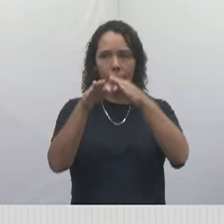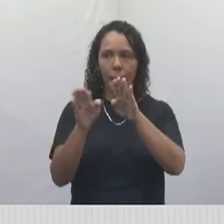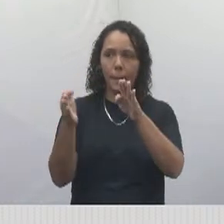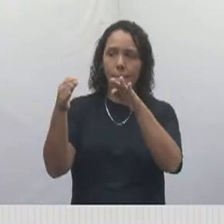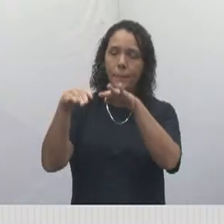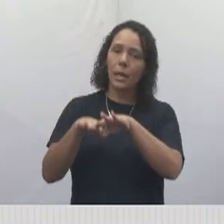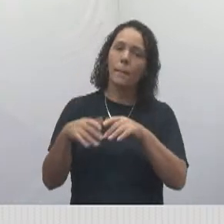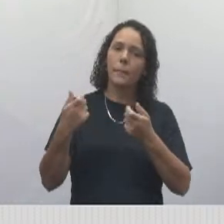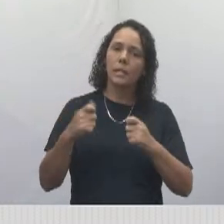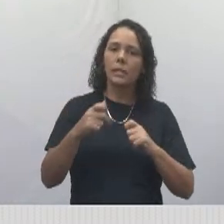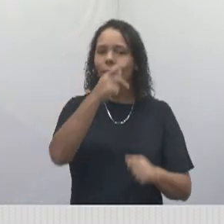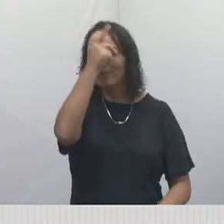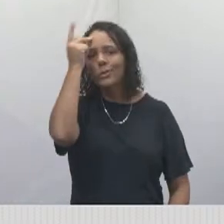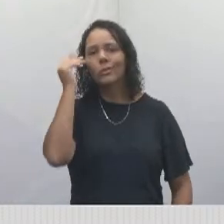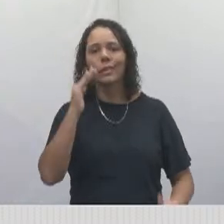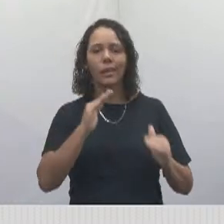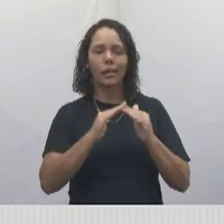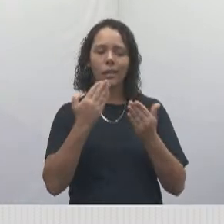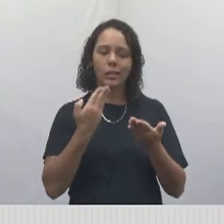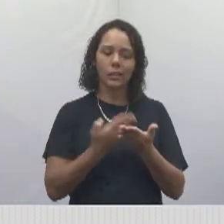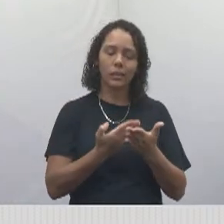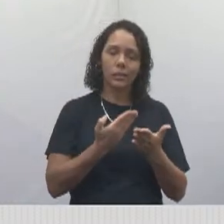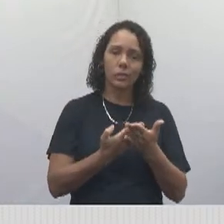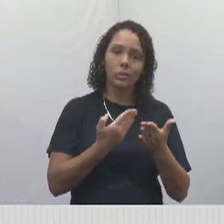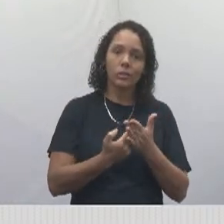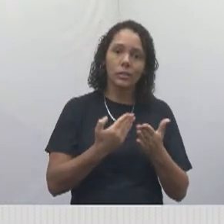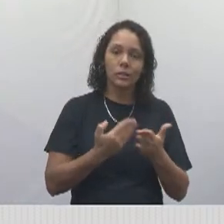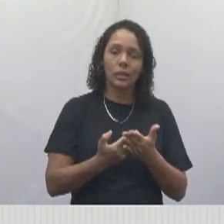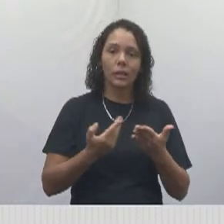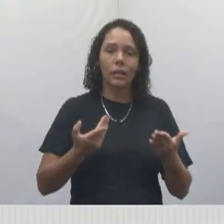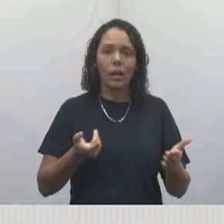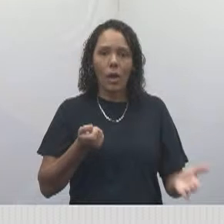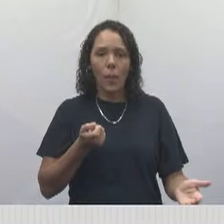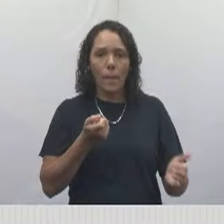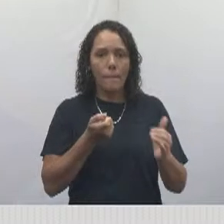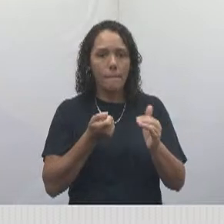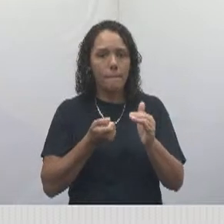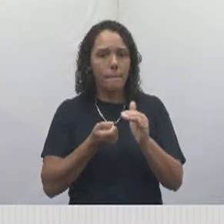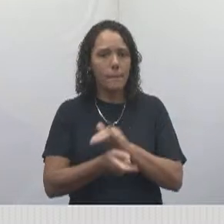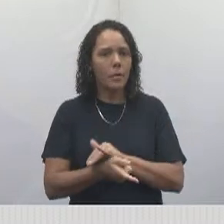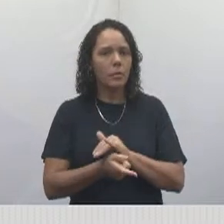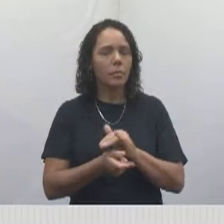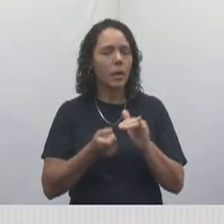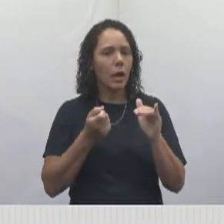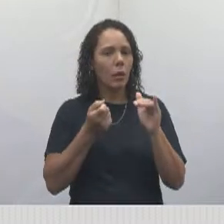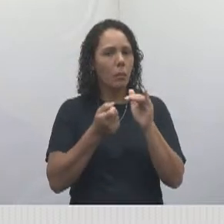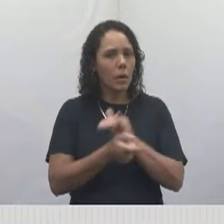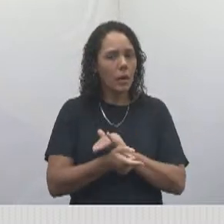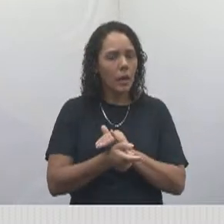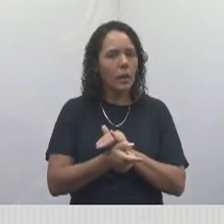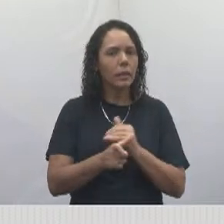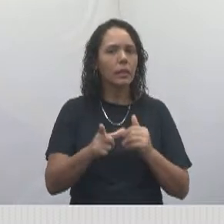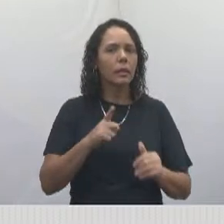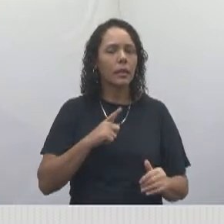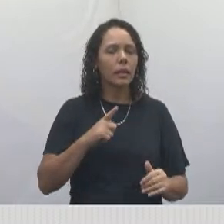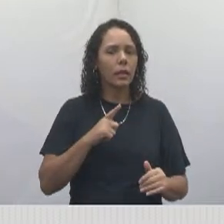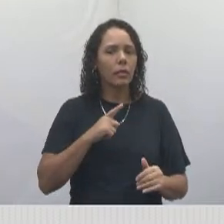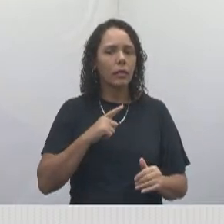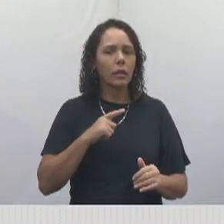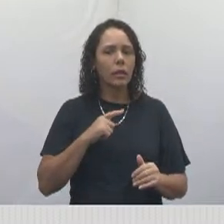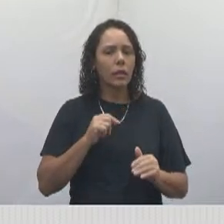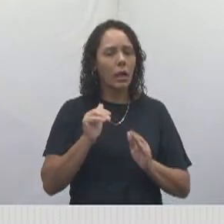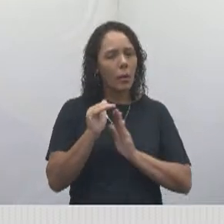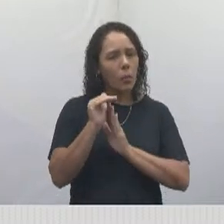era à distância. E o custeio do ensino gerou uma economia de